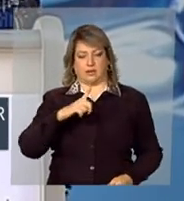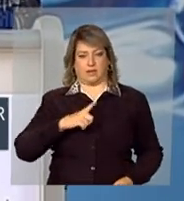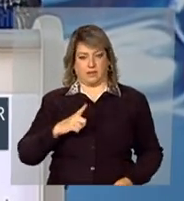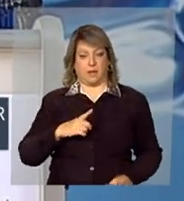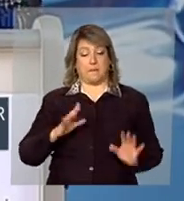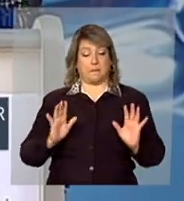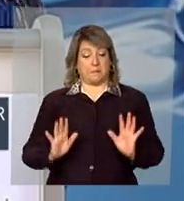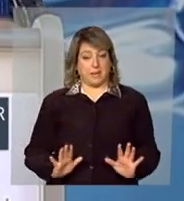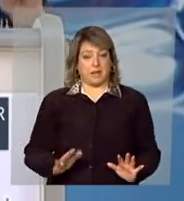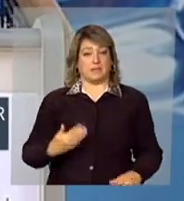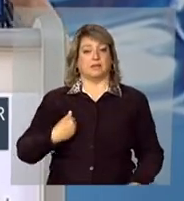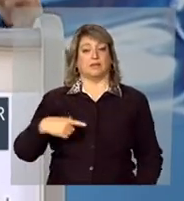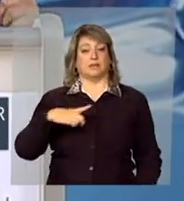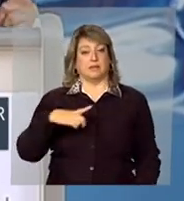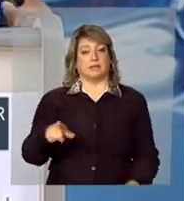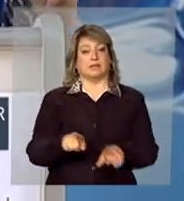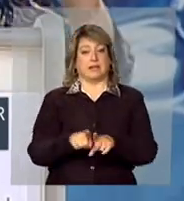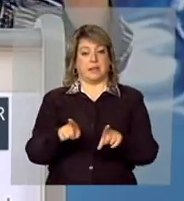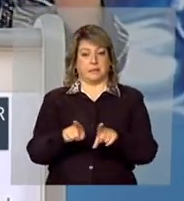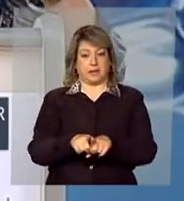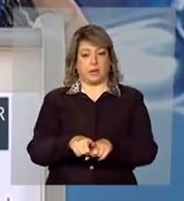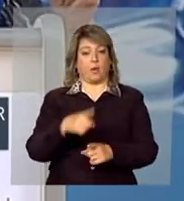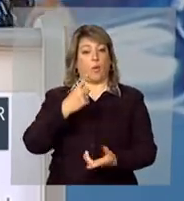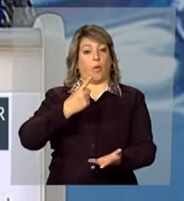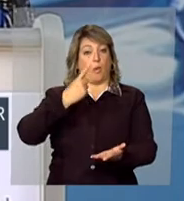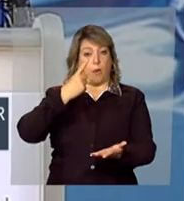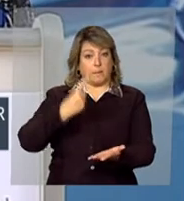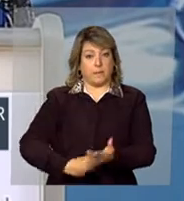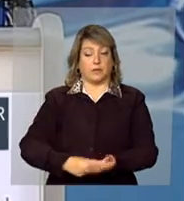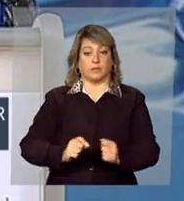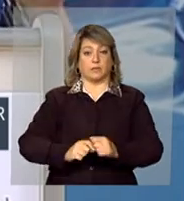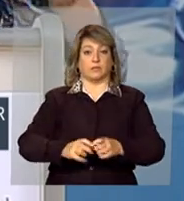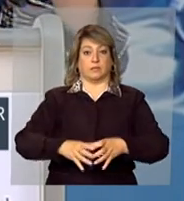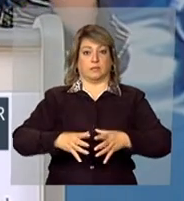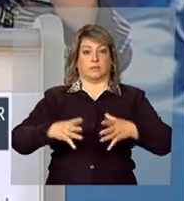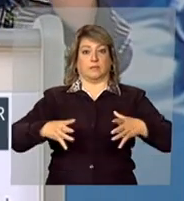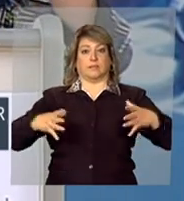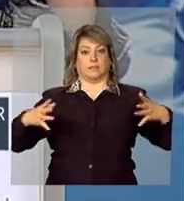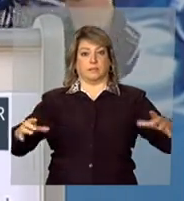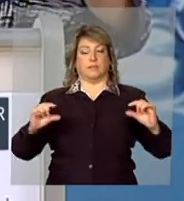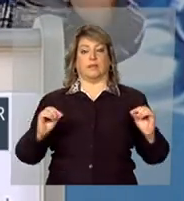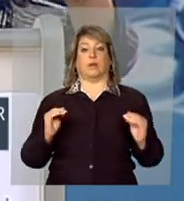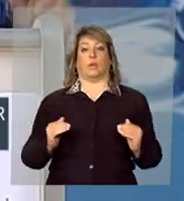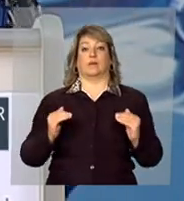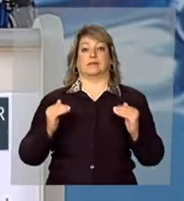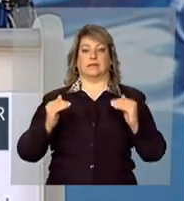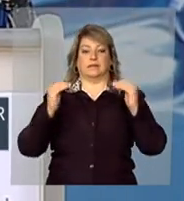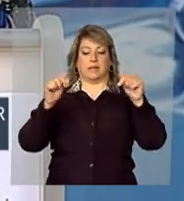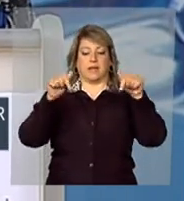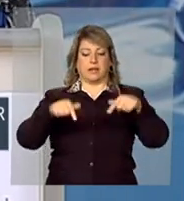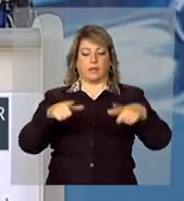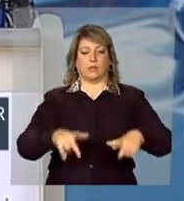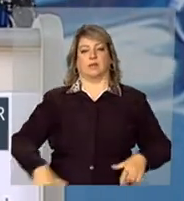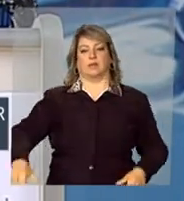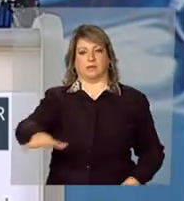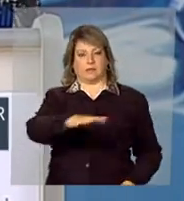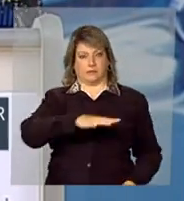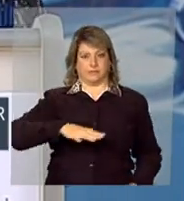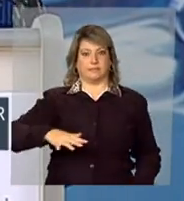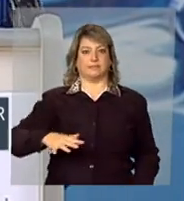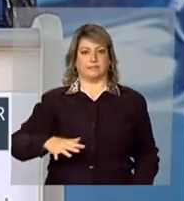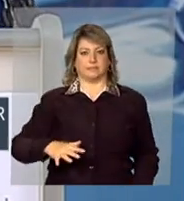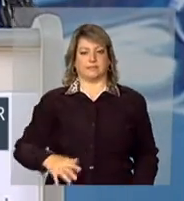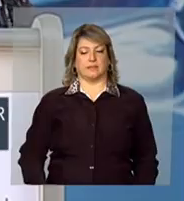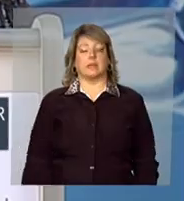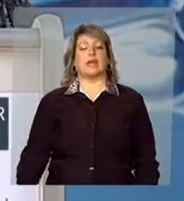eu tenho também um compromisso de expandir o crescimento aqui da região.